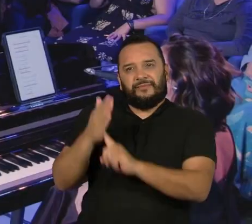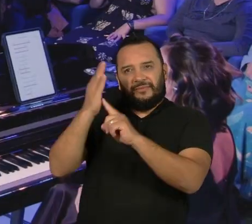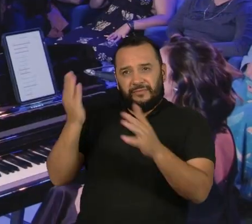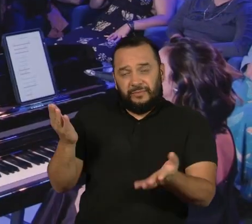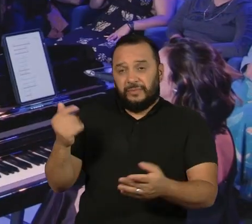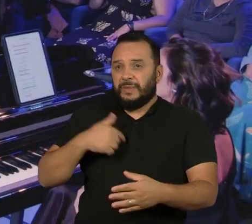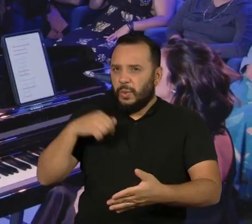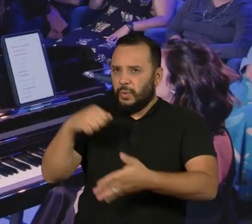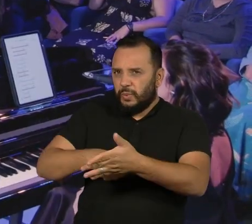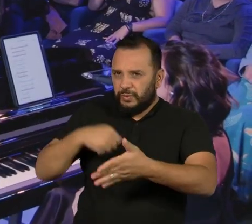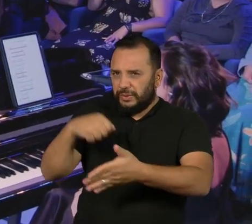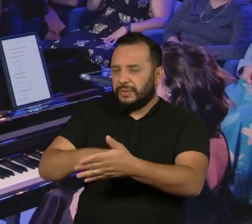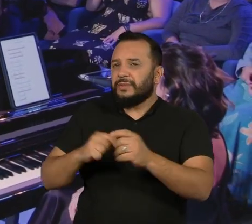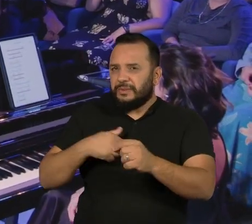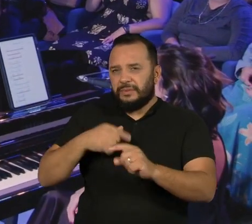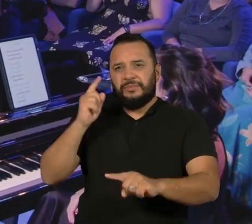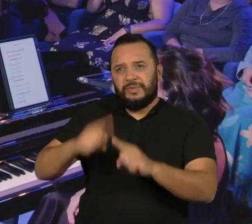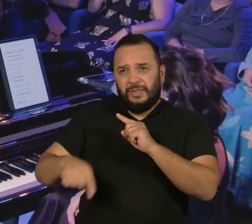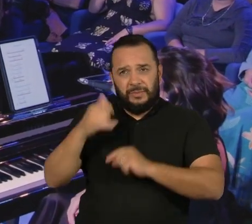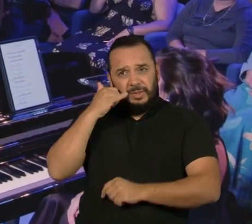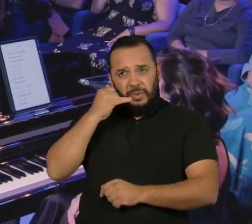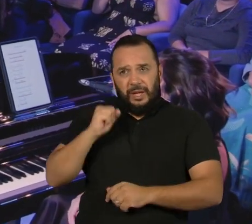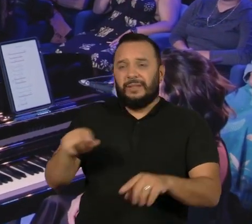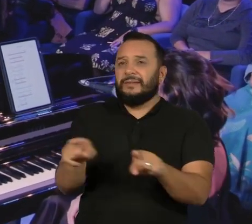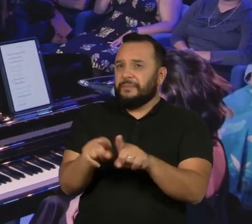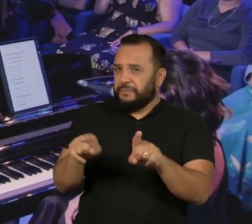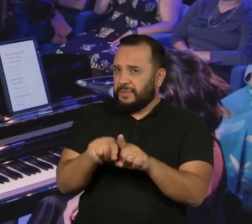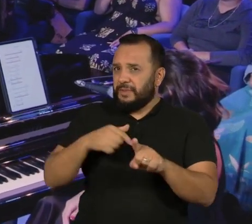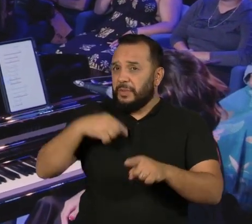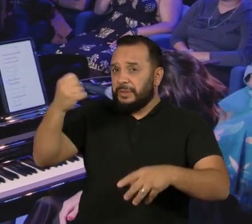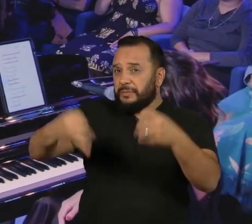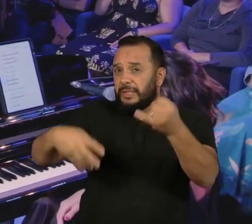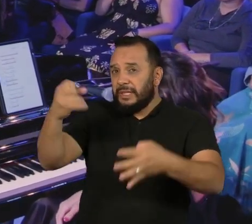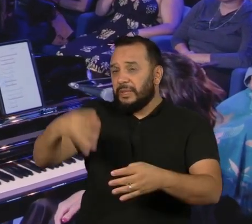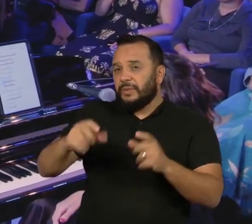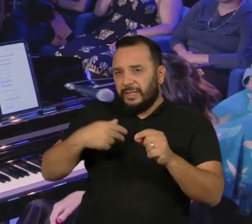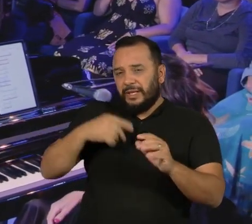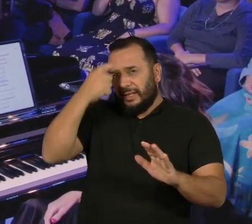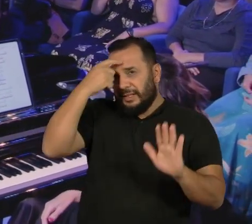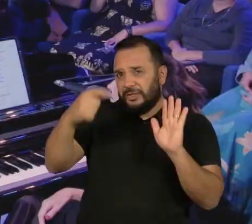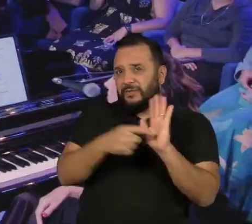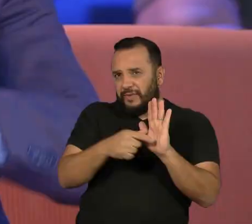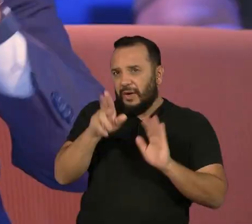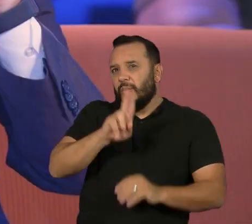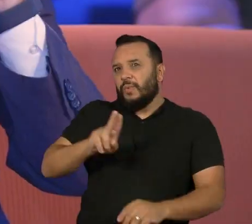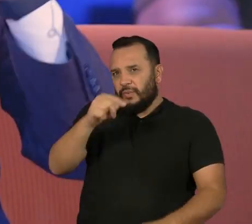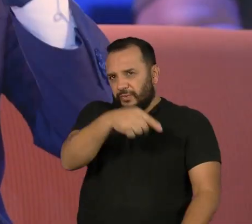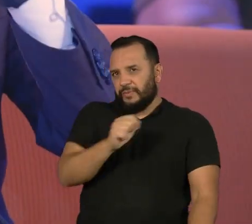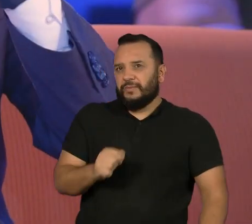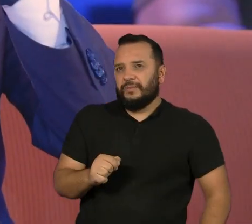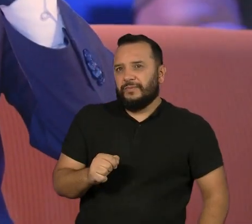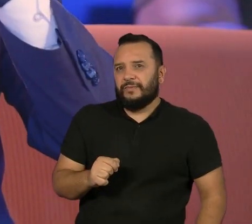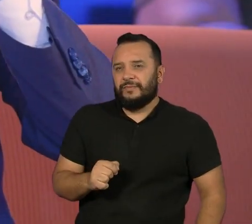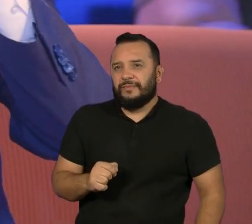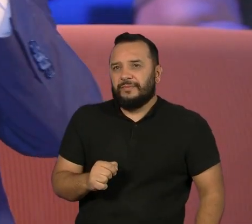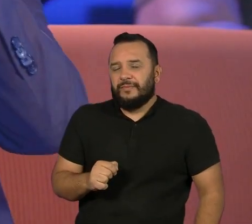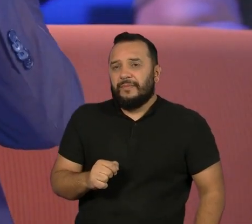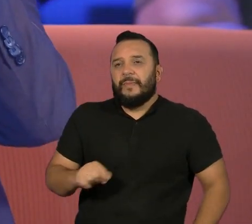eu lutei muito pela proibição do uso de celulares, eu tenho falado muito sobre o uso da inteligência artificial e esse